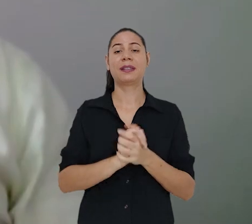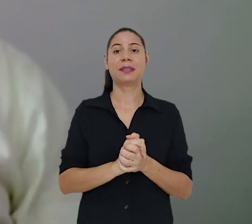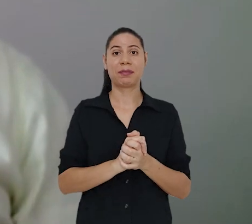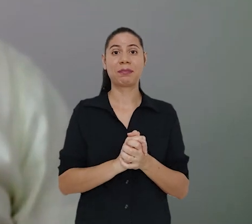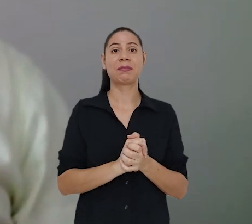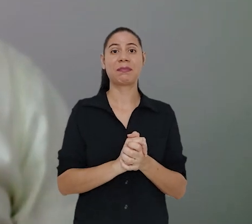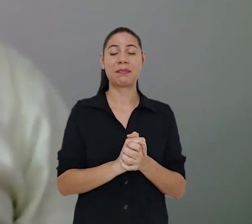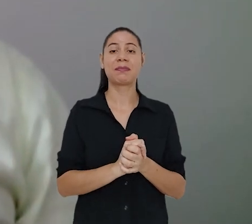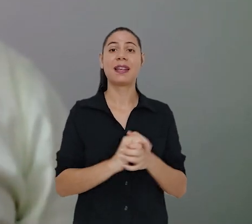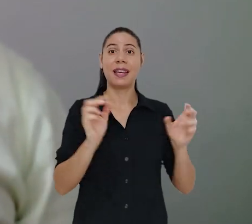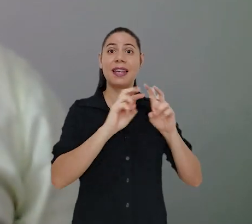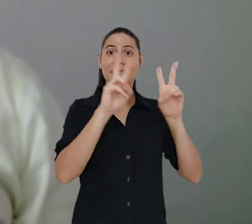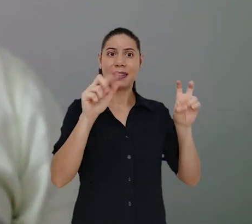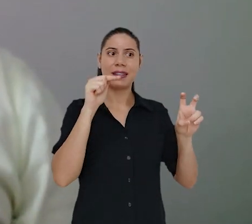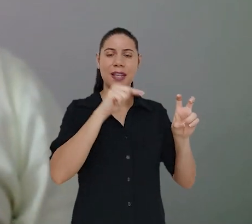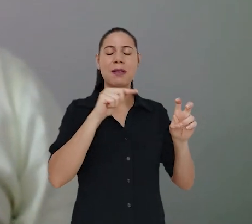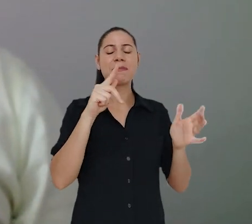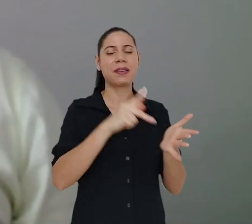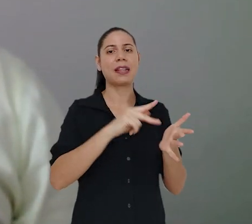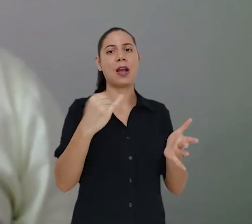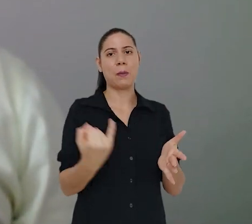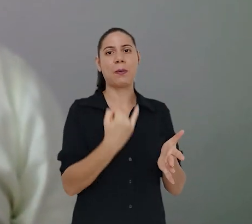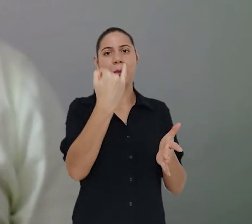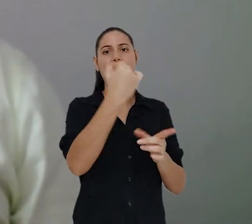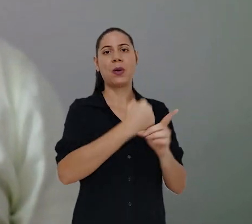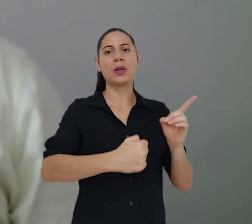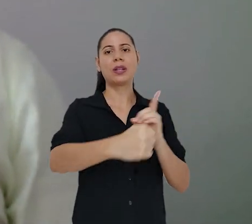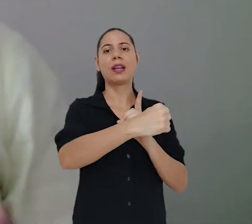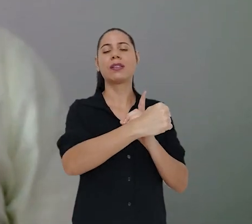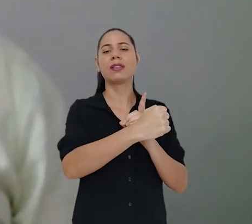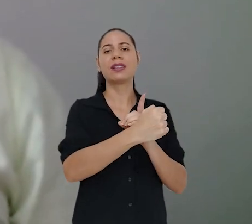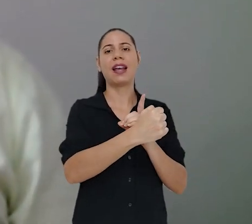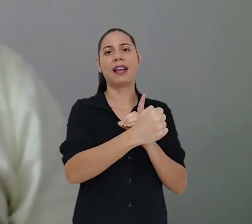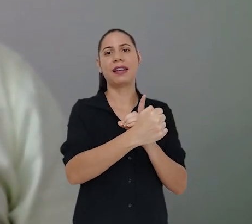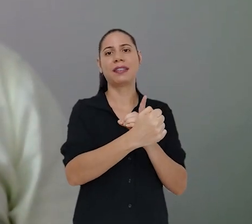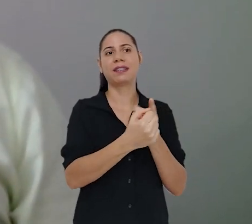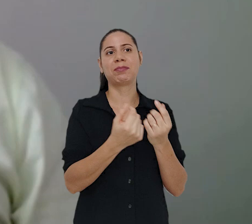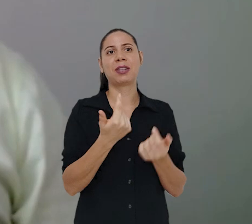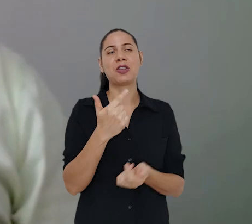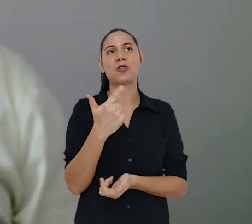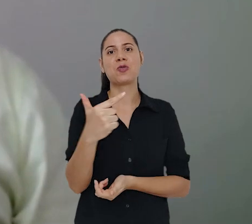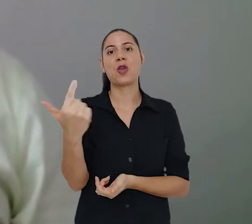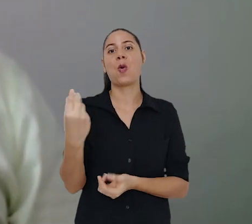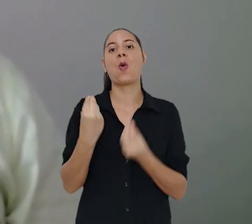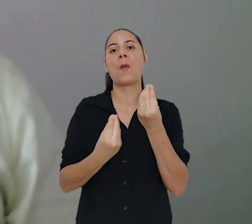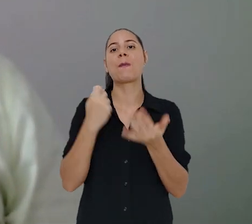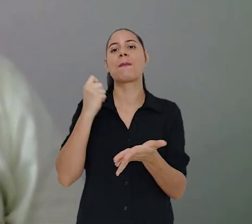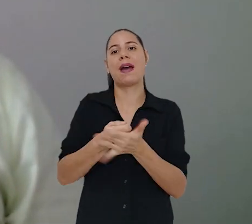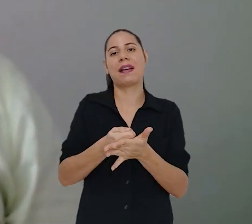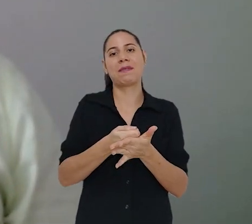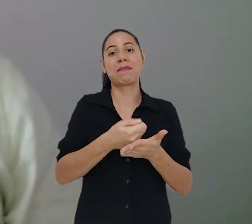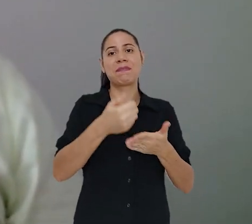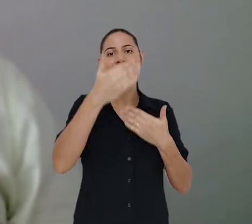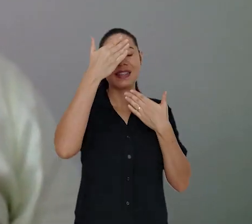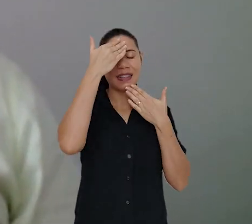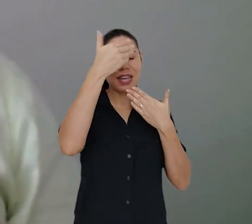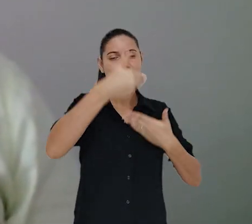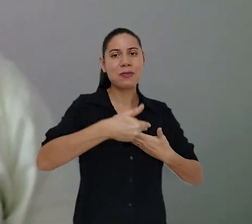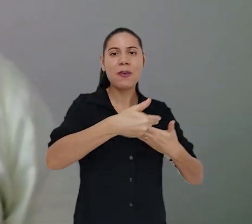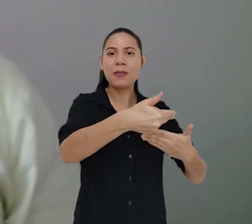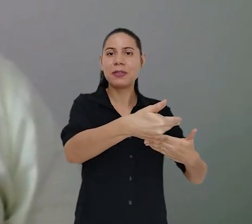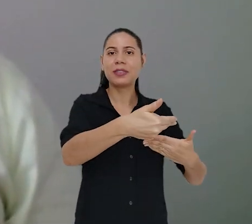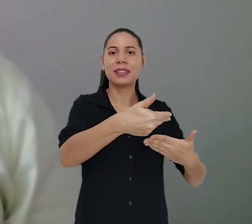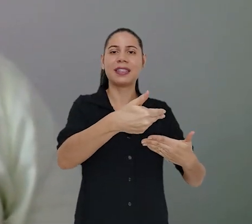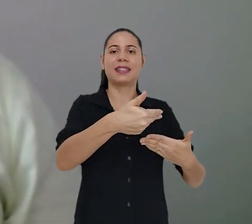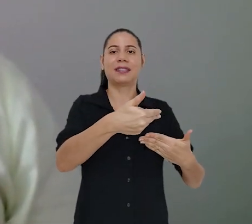poder falar de um tema tão importante para a nossa sociedade é algo que não tem preço. Então, agradeço imensamente o convite, estou sempre à